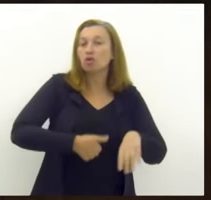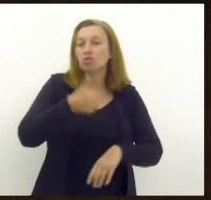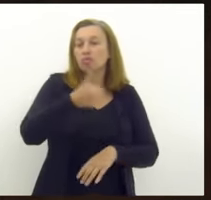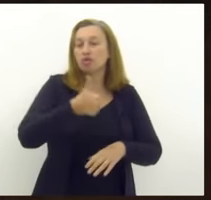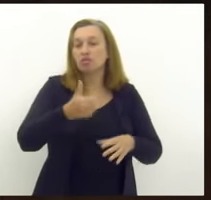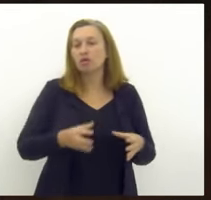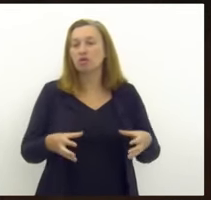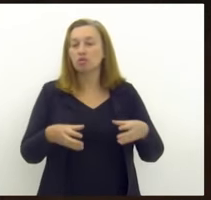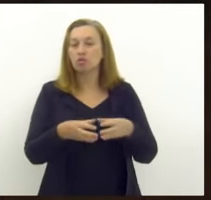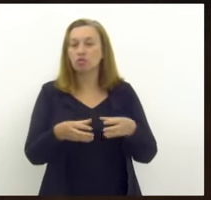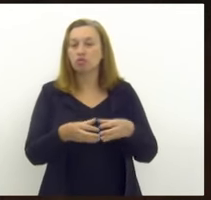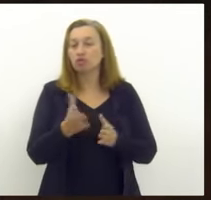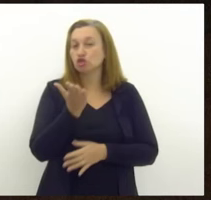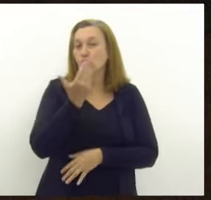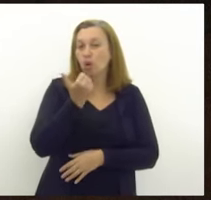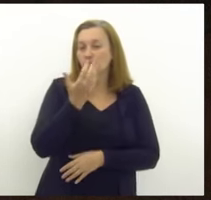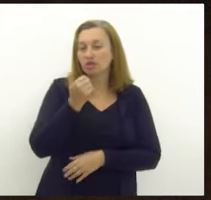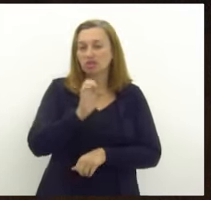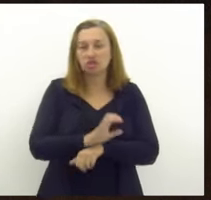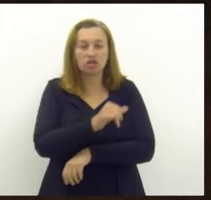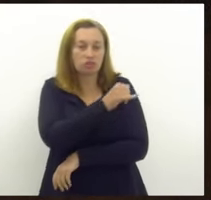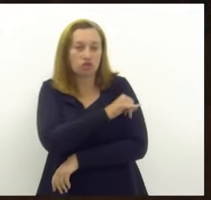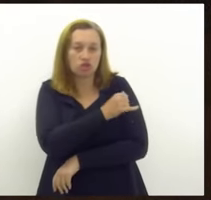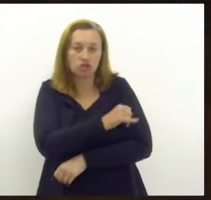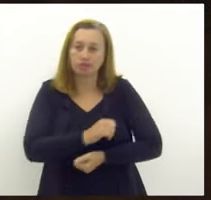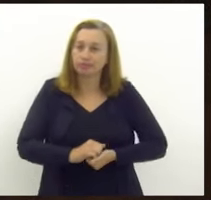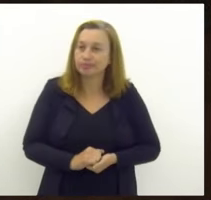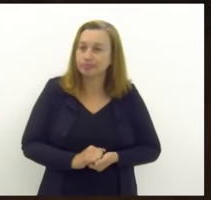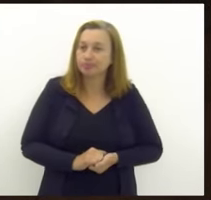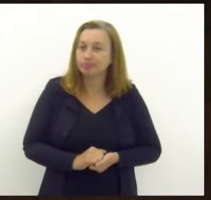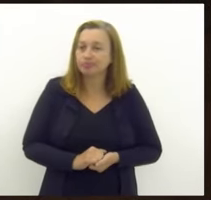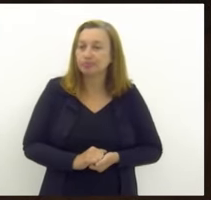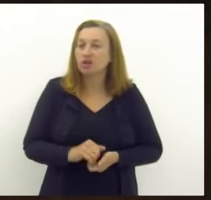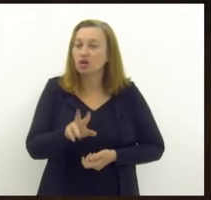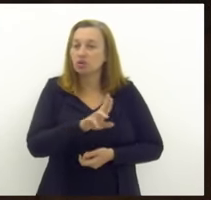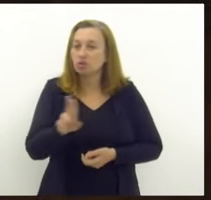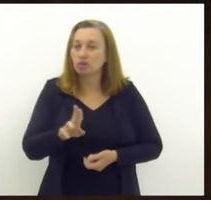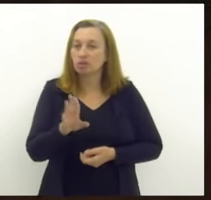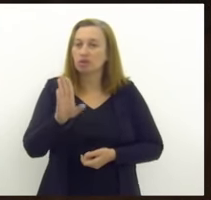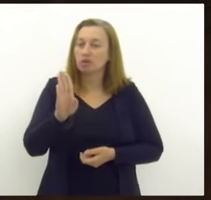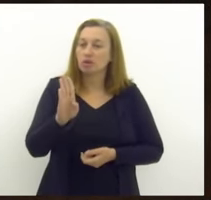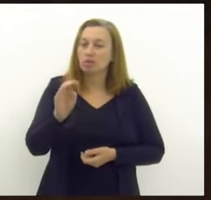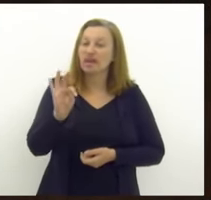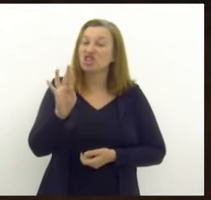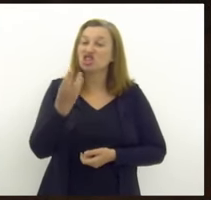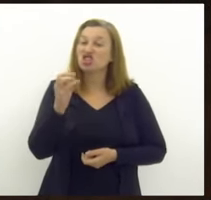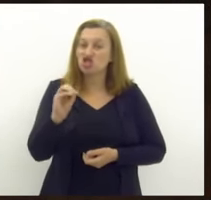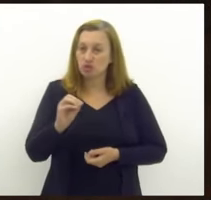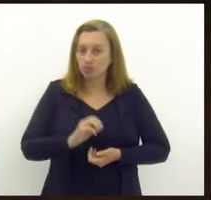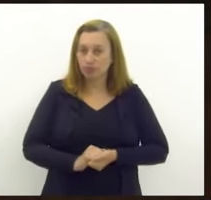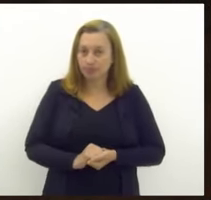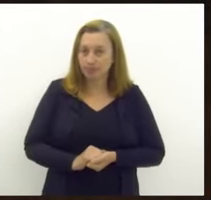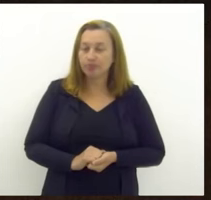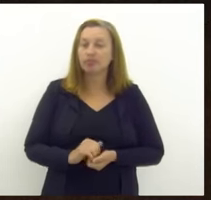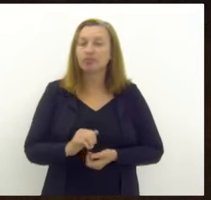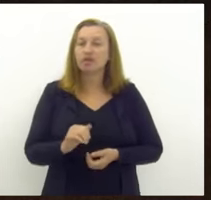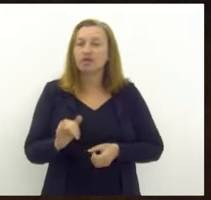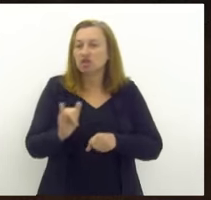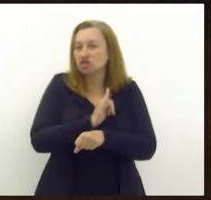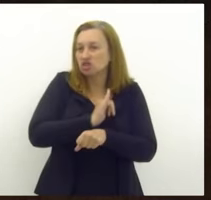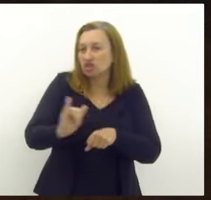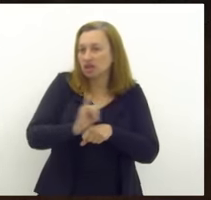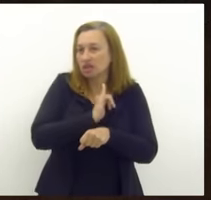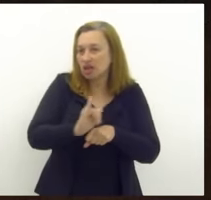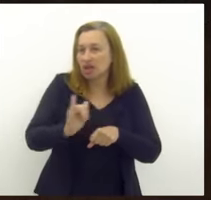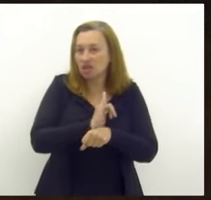público de alimentos do Estado do Rio de Janeiro que levou o nome do Betinho eh a gente articulando rede